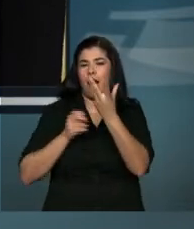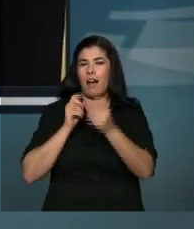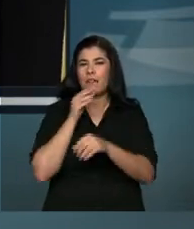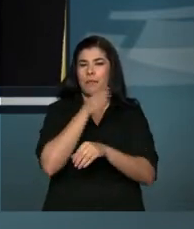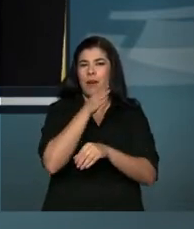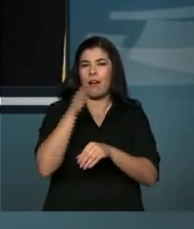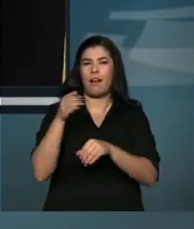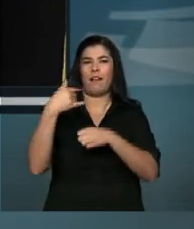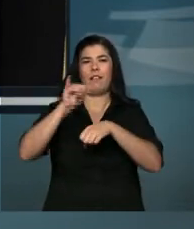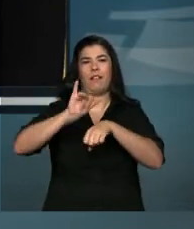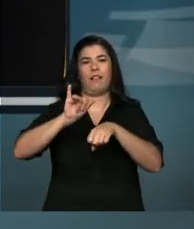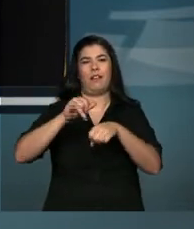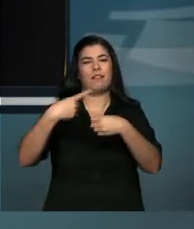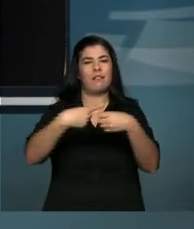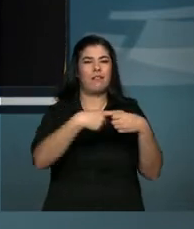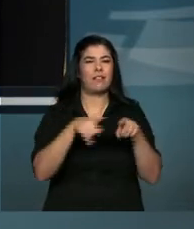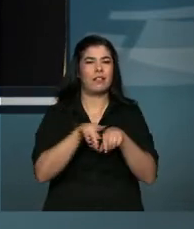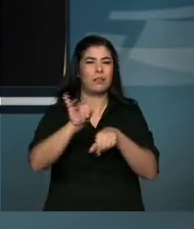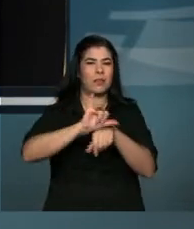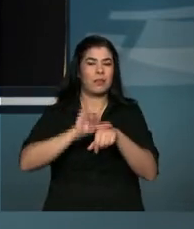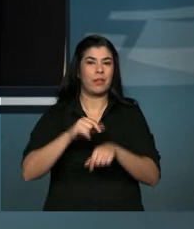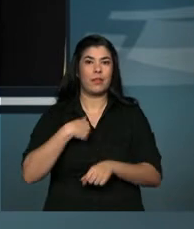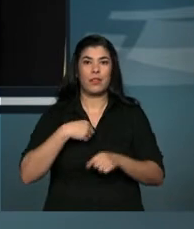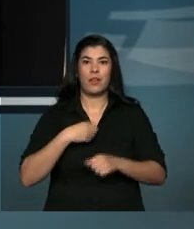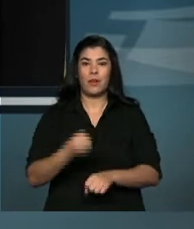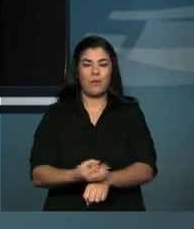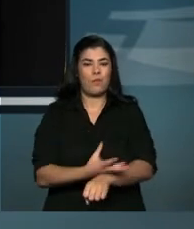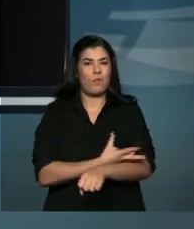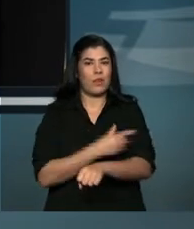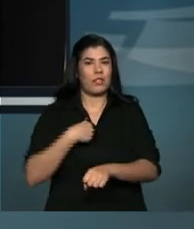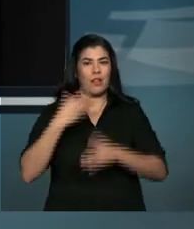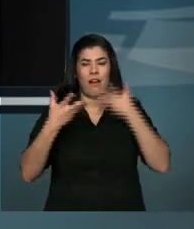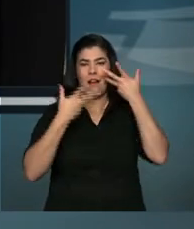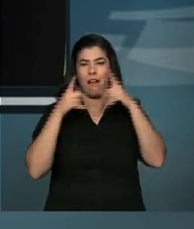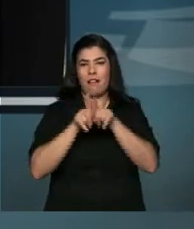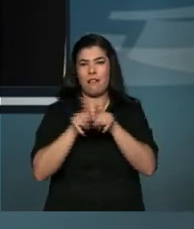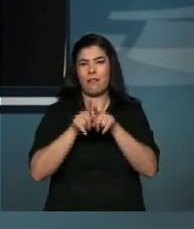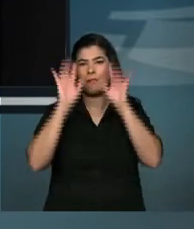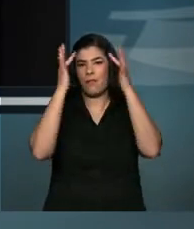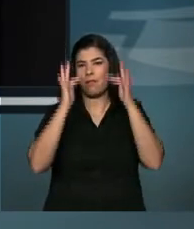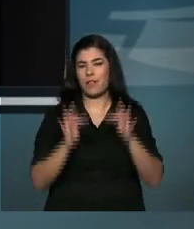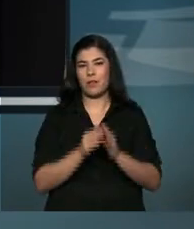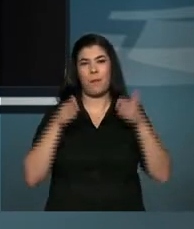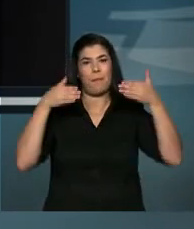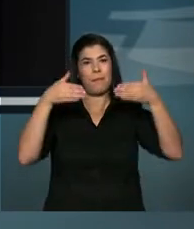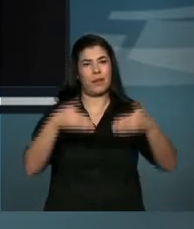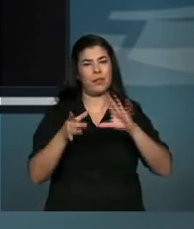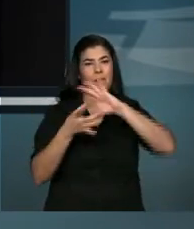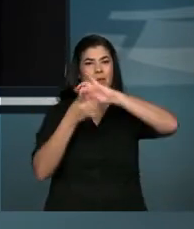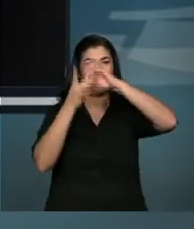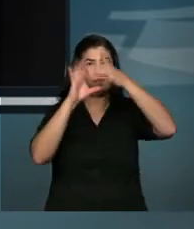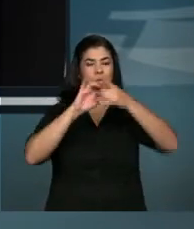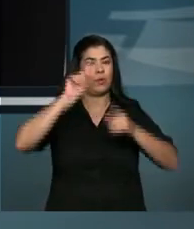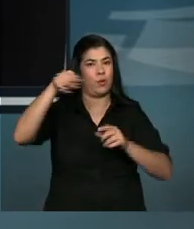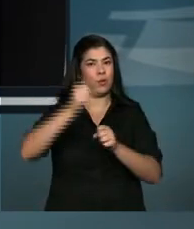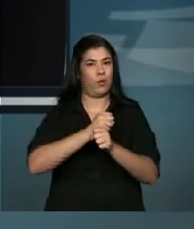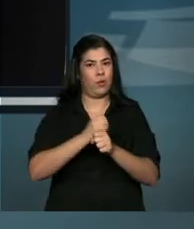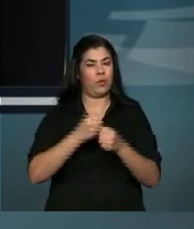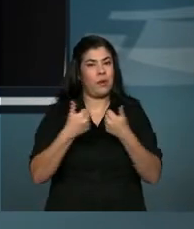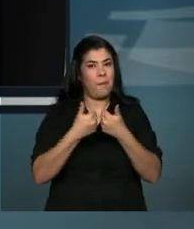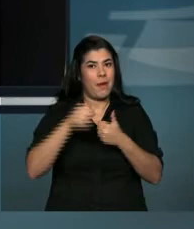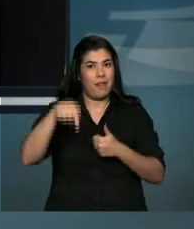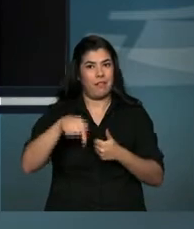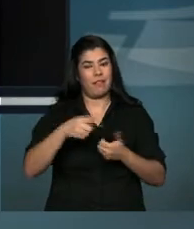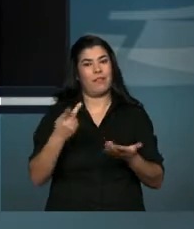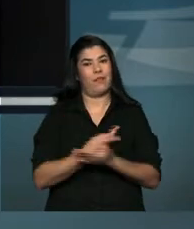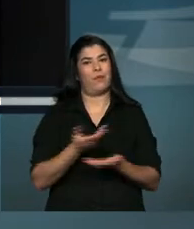uma satisfação muito grande de saber que a minha alegria e a minha felicidade de participar de uma Olimpíada e o ano que vem agora tão pertinho,